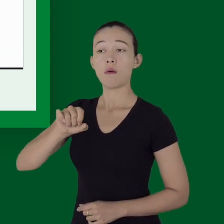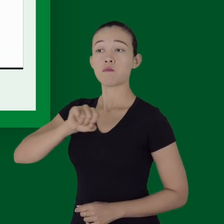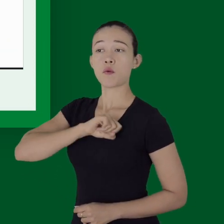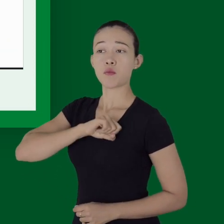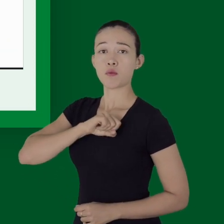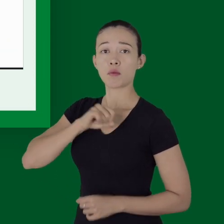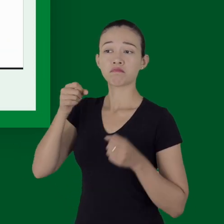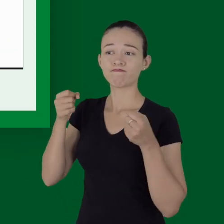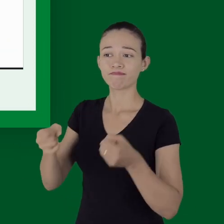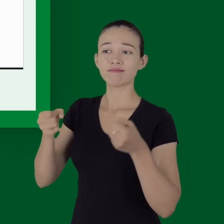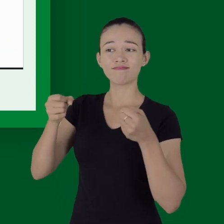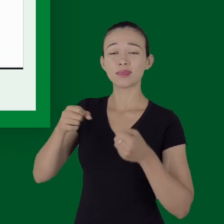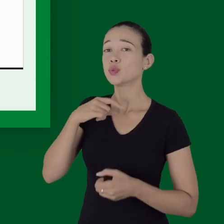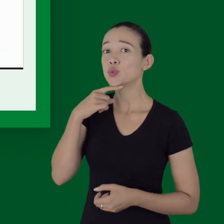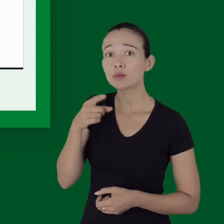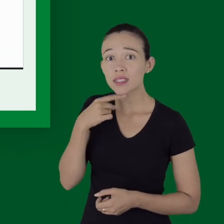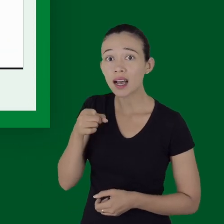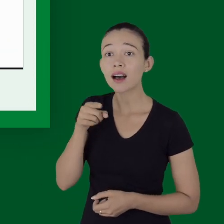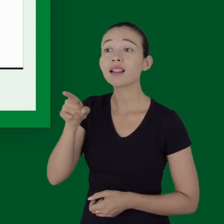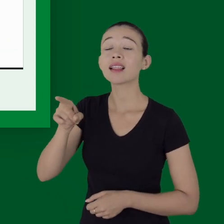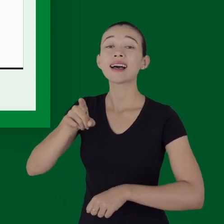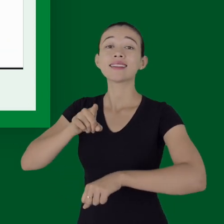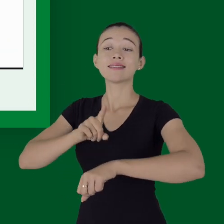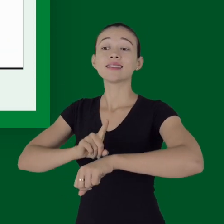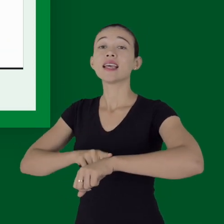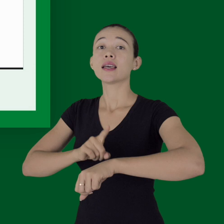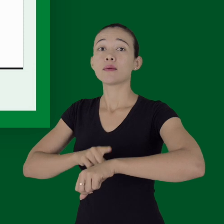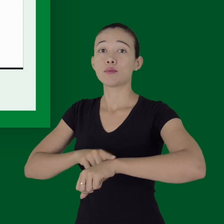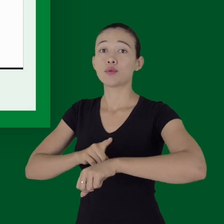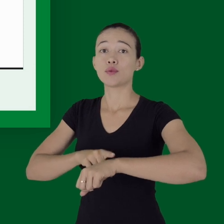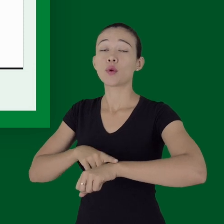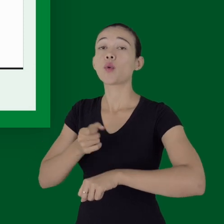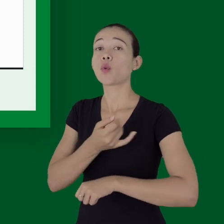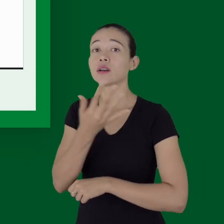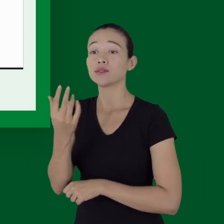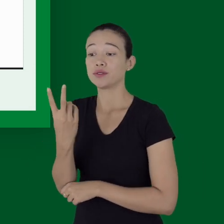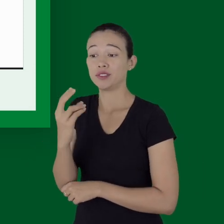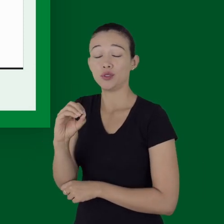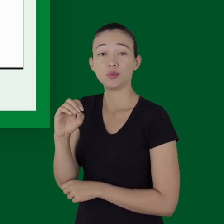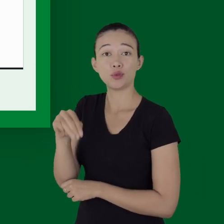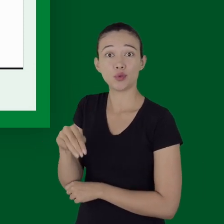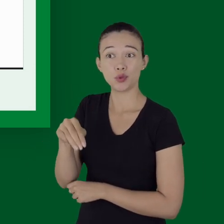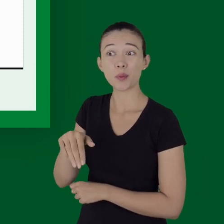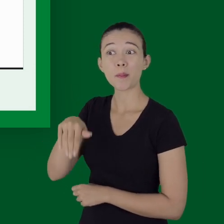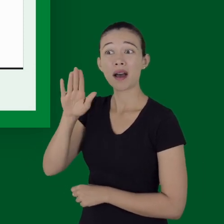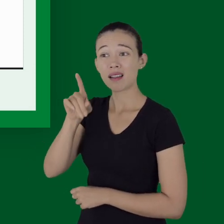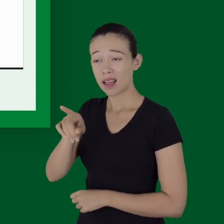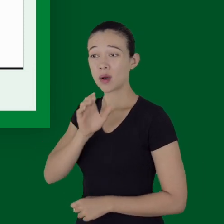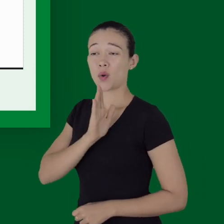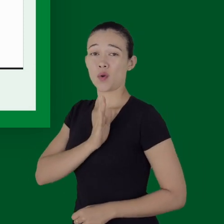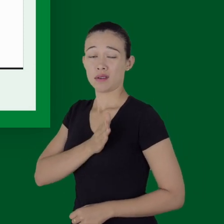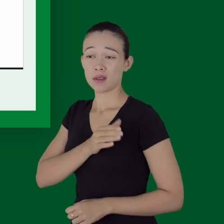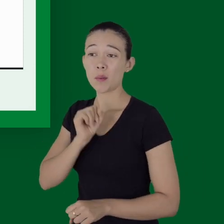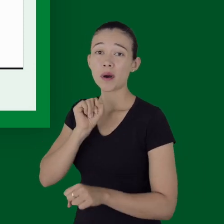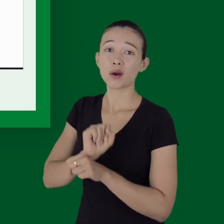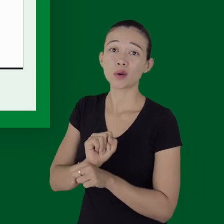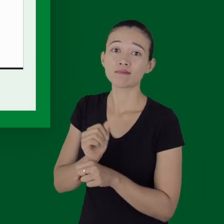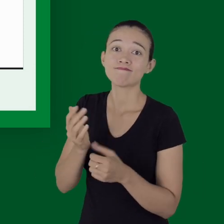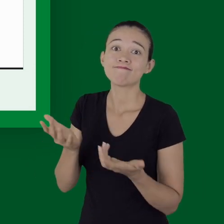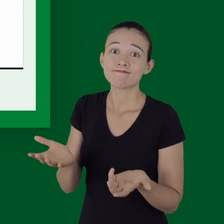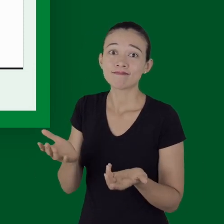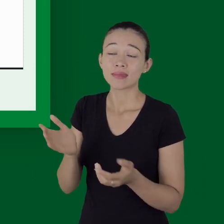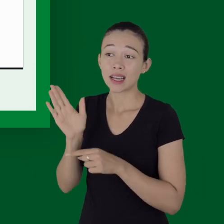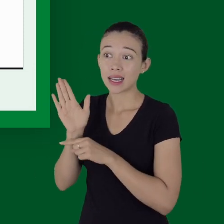tratada. E pacientes, assim, com ritmo não chocável, por mais de 20 minutos, com baixa, sem